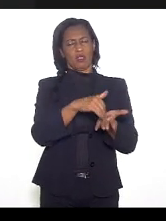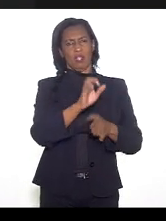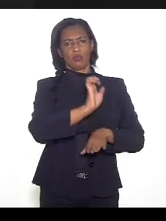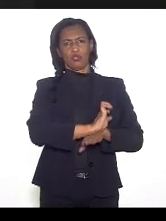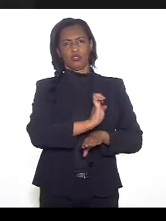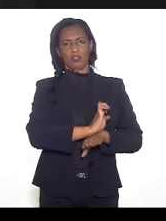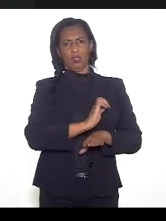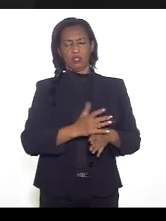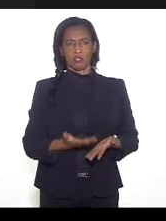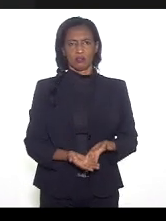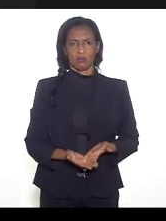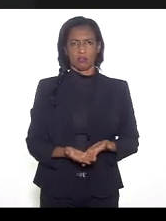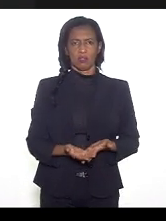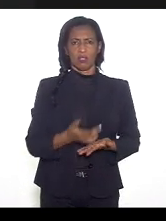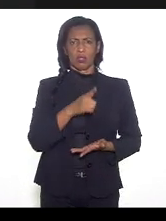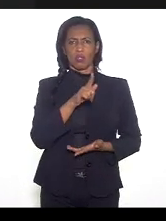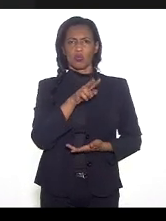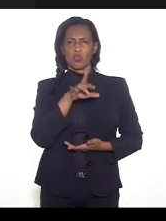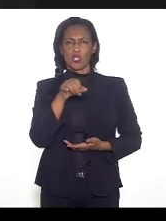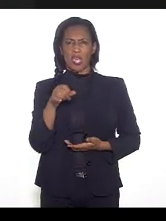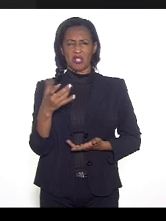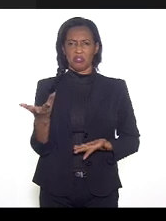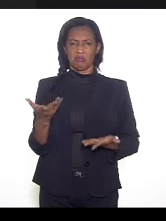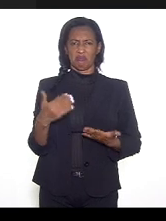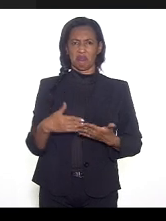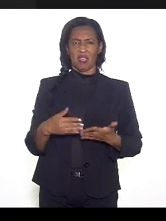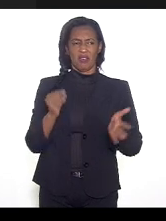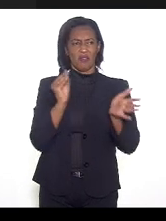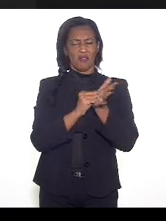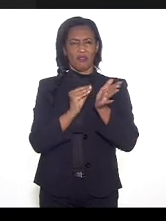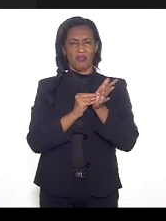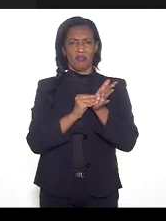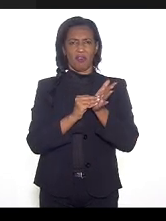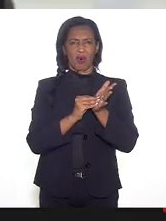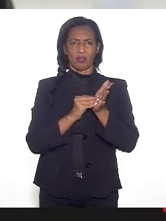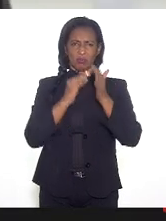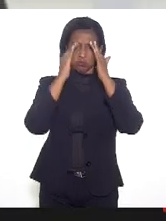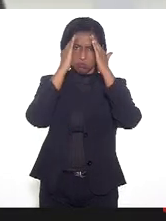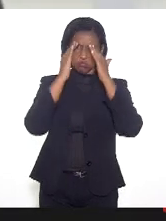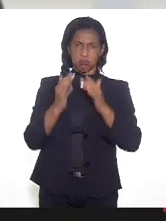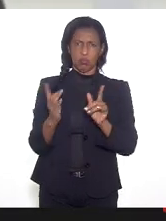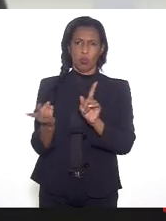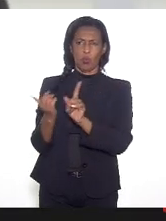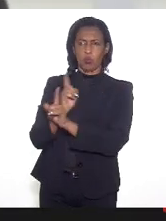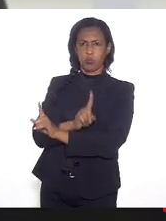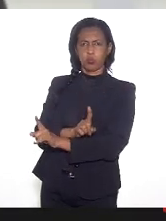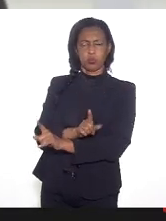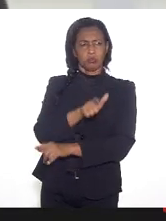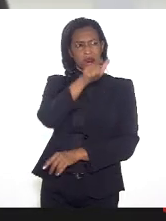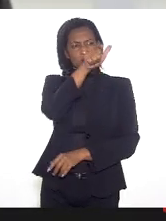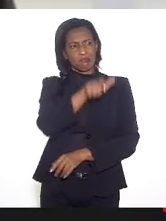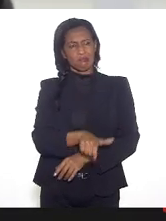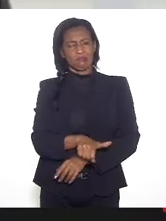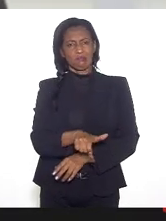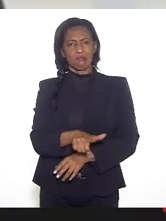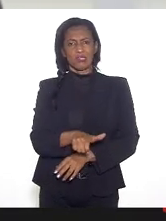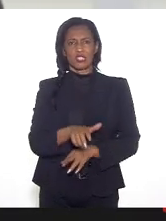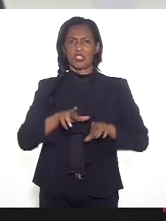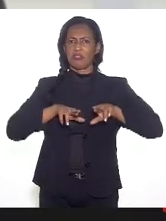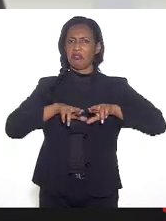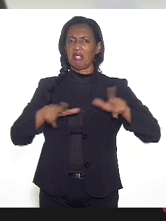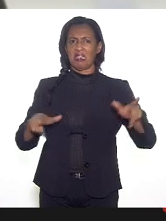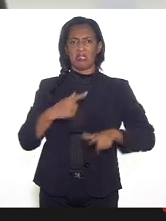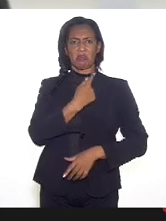Estado, inclusive num gesto de descortesia e na contramão do que tem sido a conduta do governador Cláudio